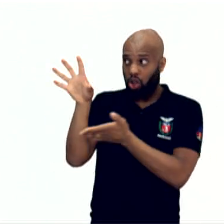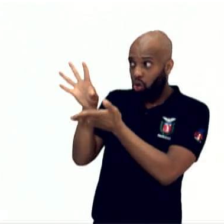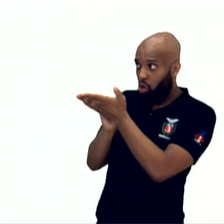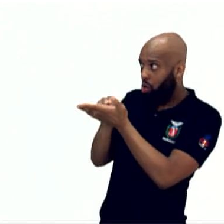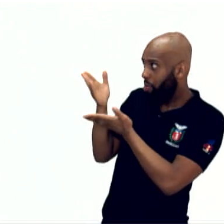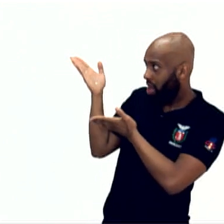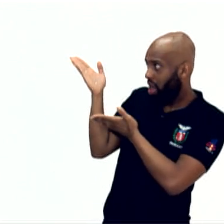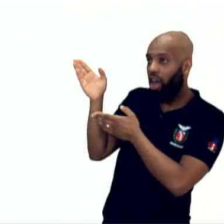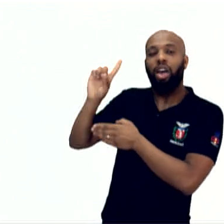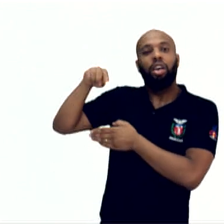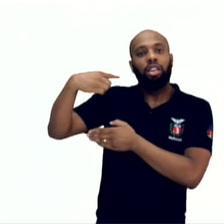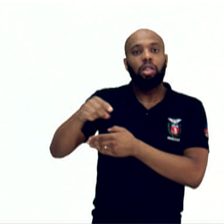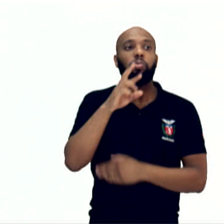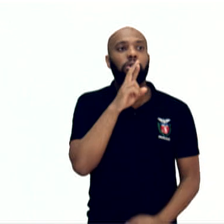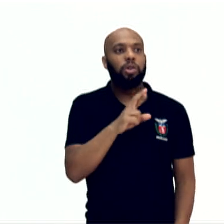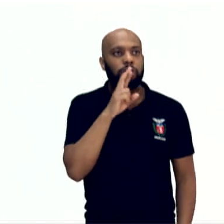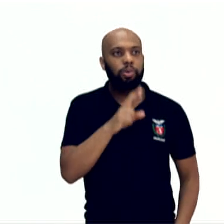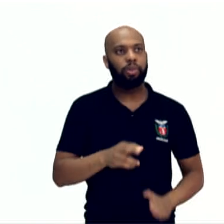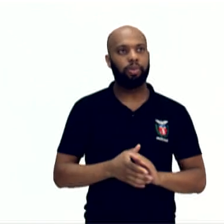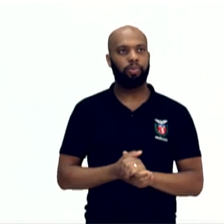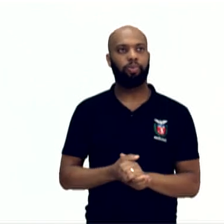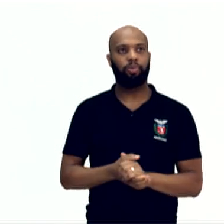e depois vão responder.